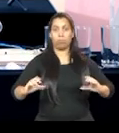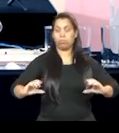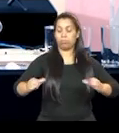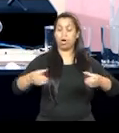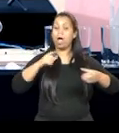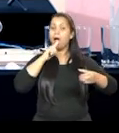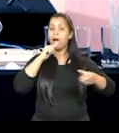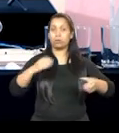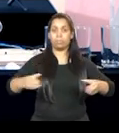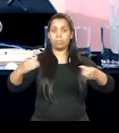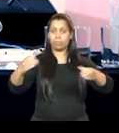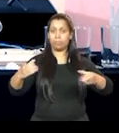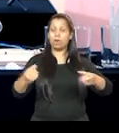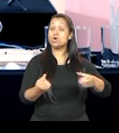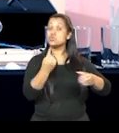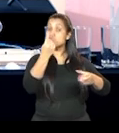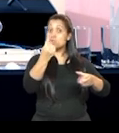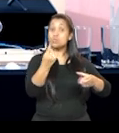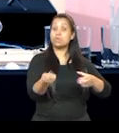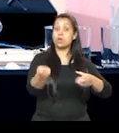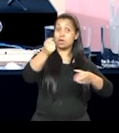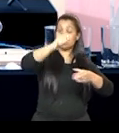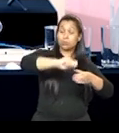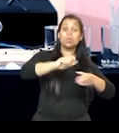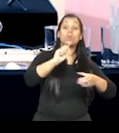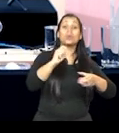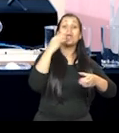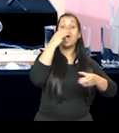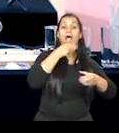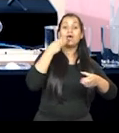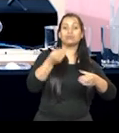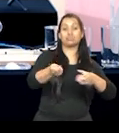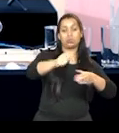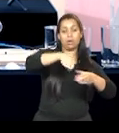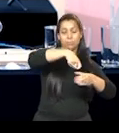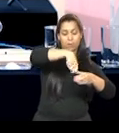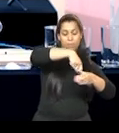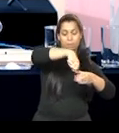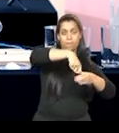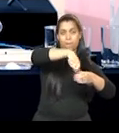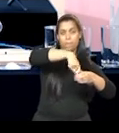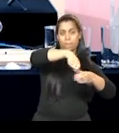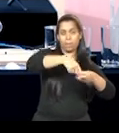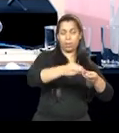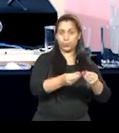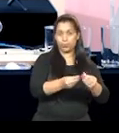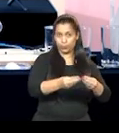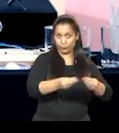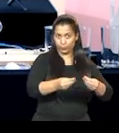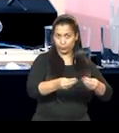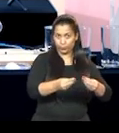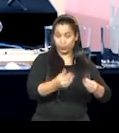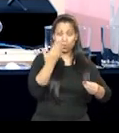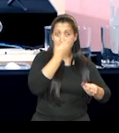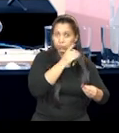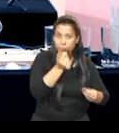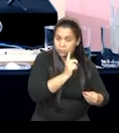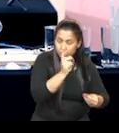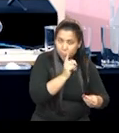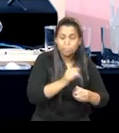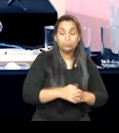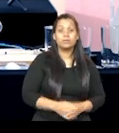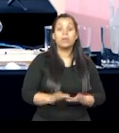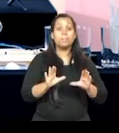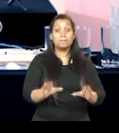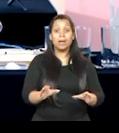volume, só que em um deles eu misturei açúcar. Esse açúcar se dissolveu, nós não conseguimos ver mais ele,